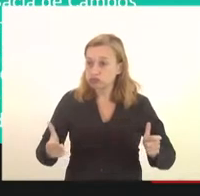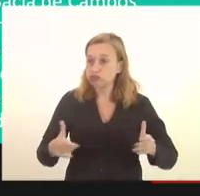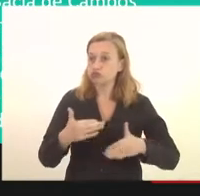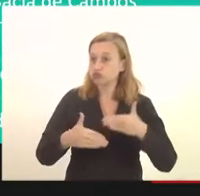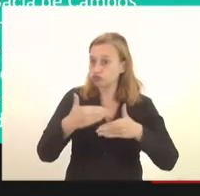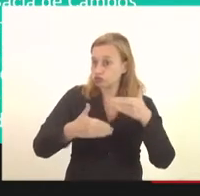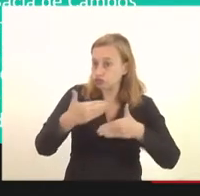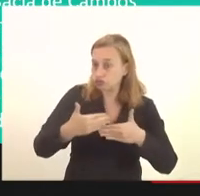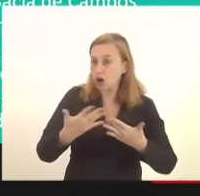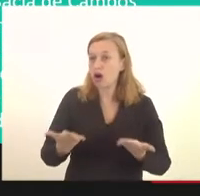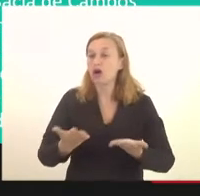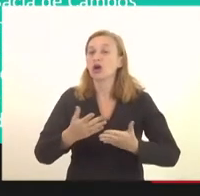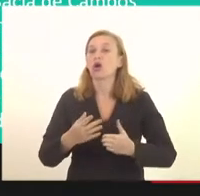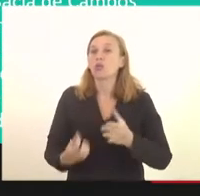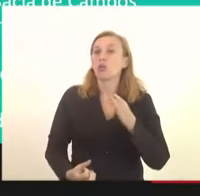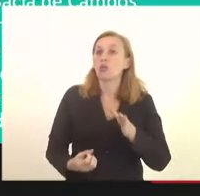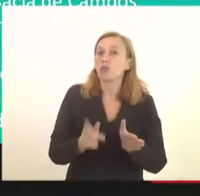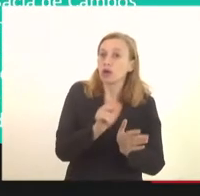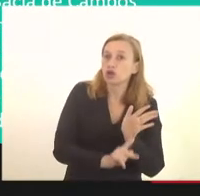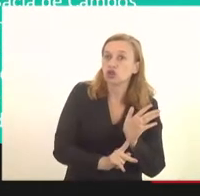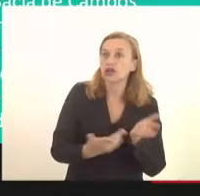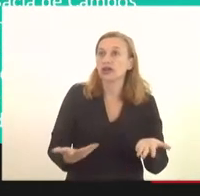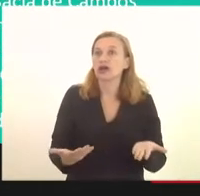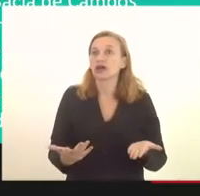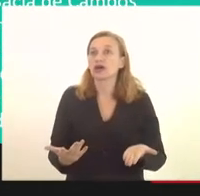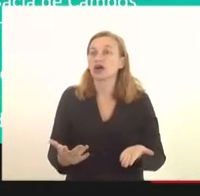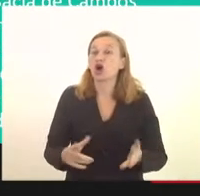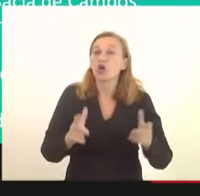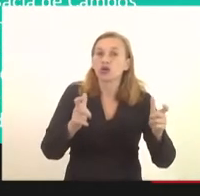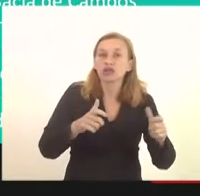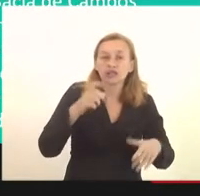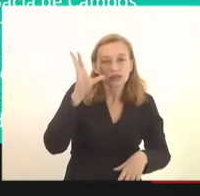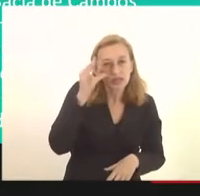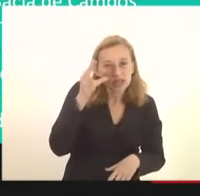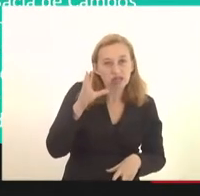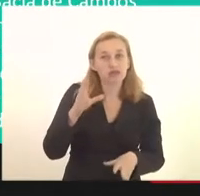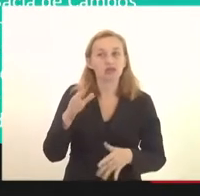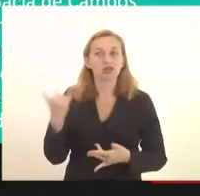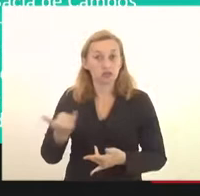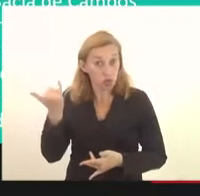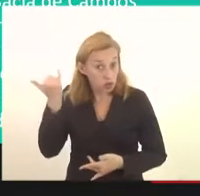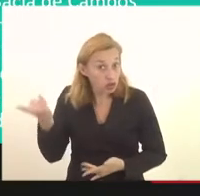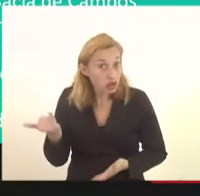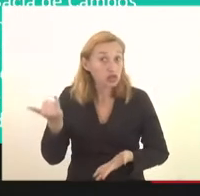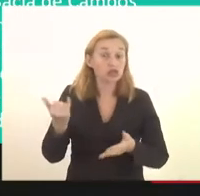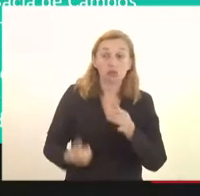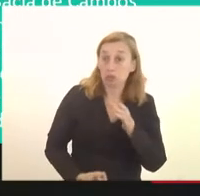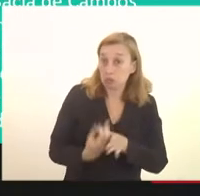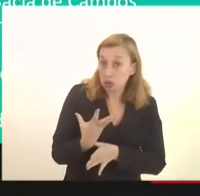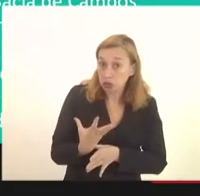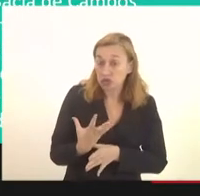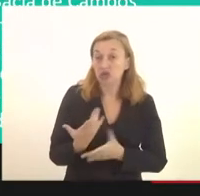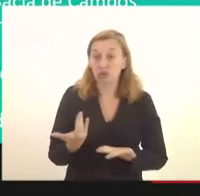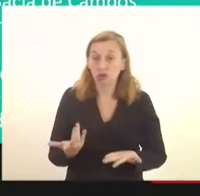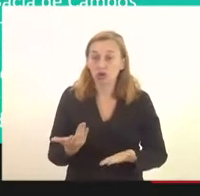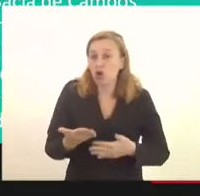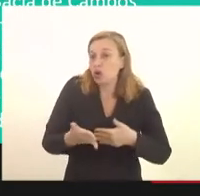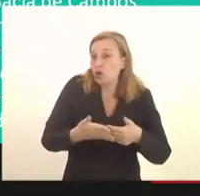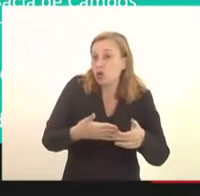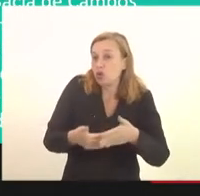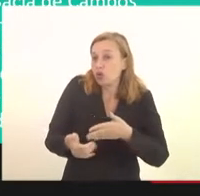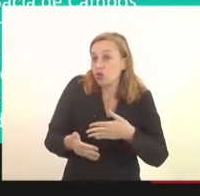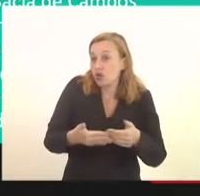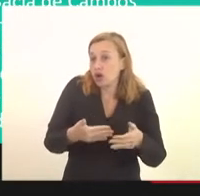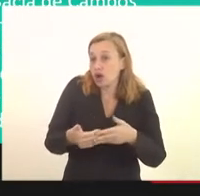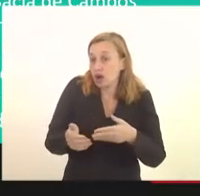descoberta, serão projetos muito interessantes do ponto de vista de produção e volume de produção. qualquer um deles, se